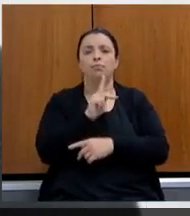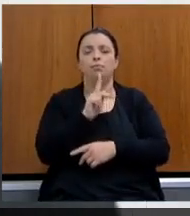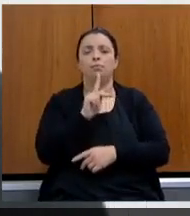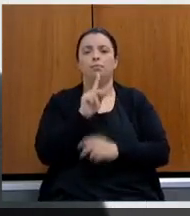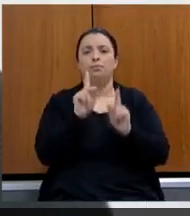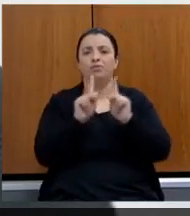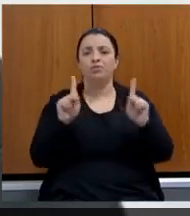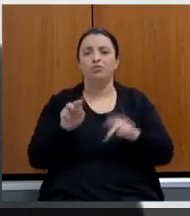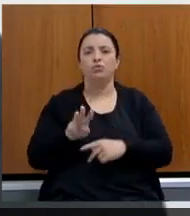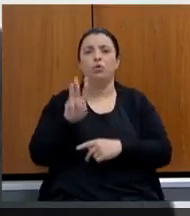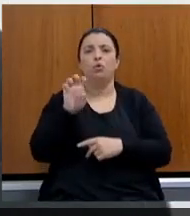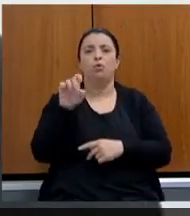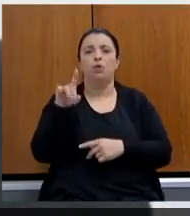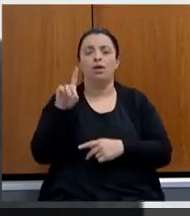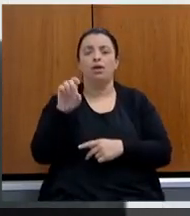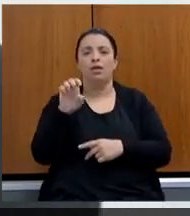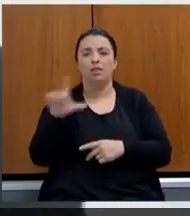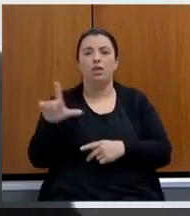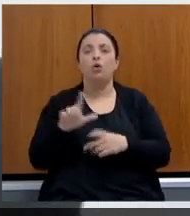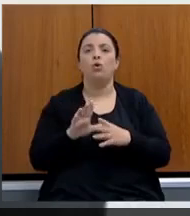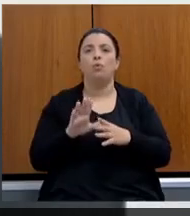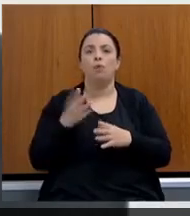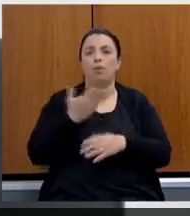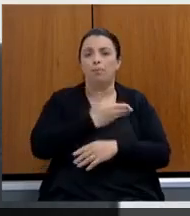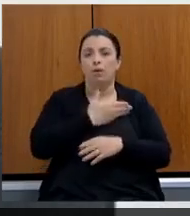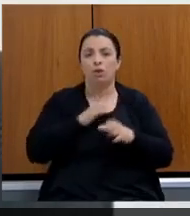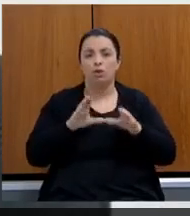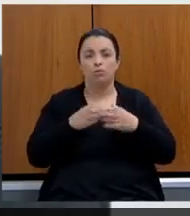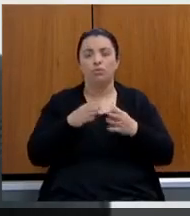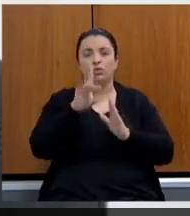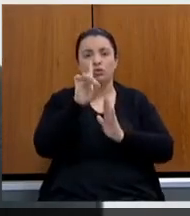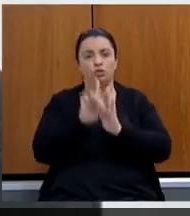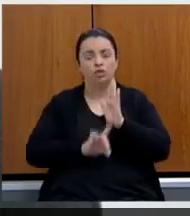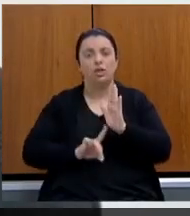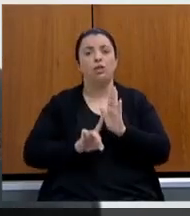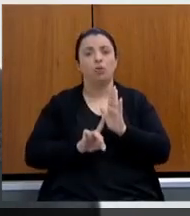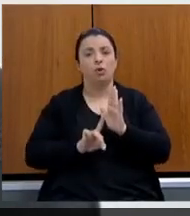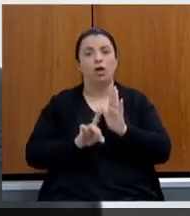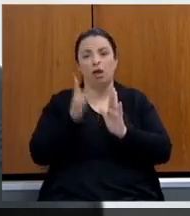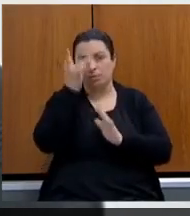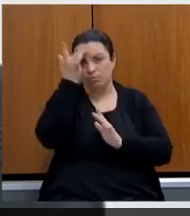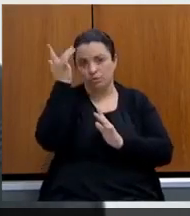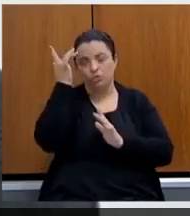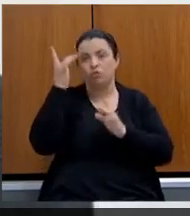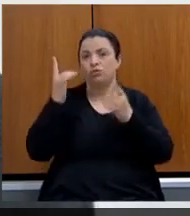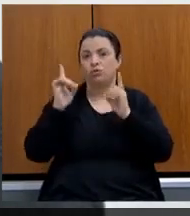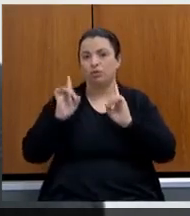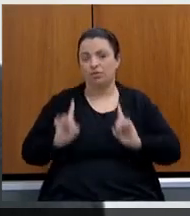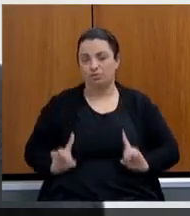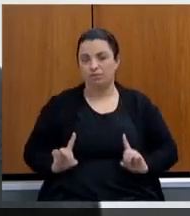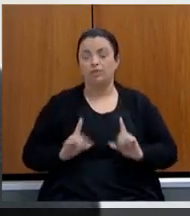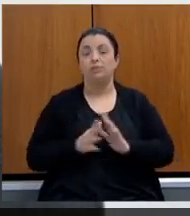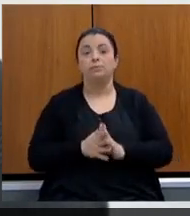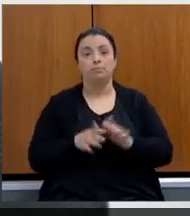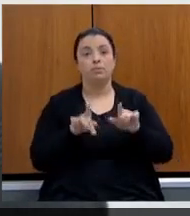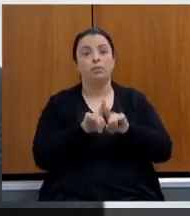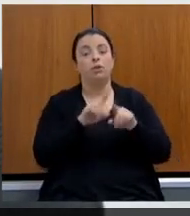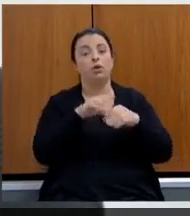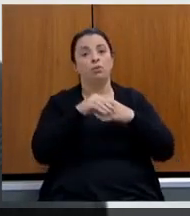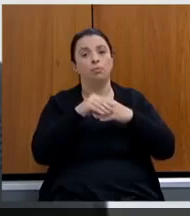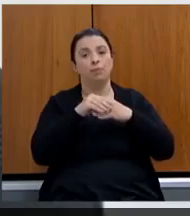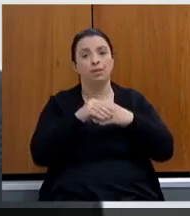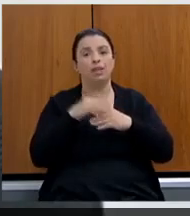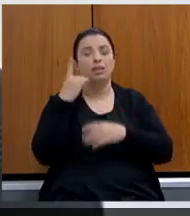foi membro da comissão de direitos da pessoa com deficiência complementar também a deputada a Beatriz